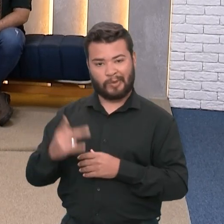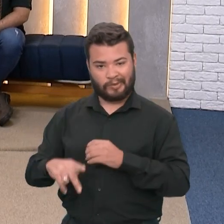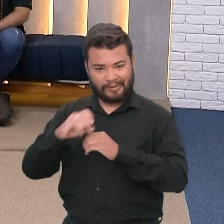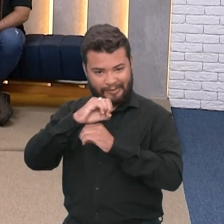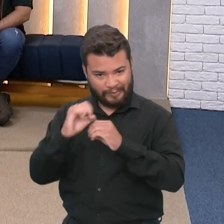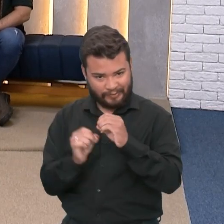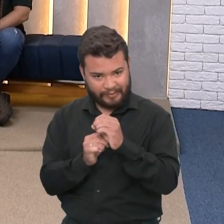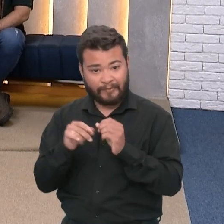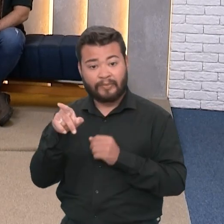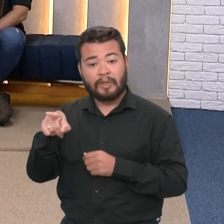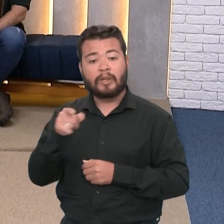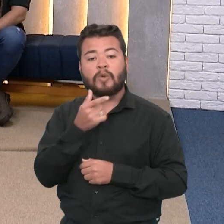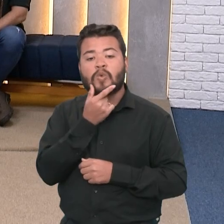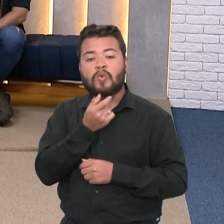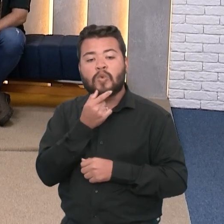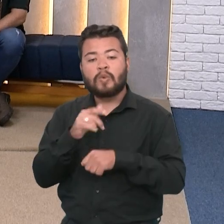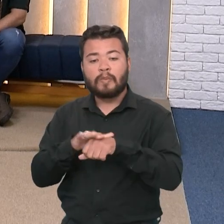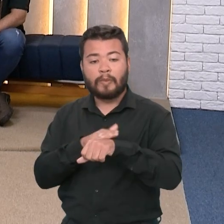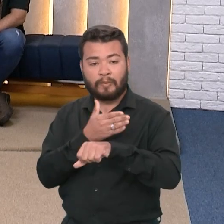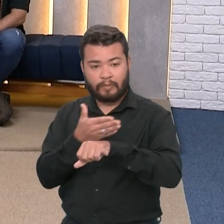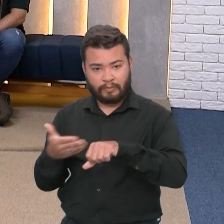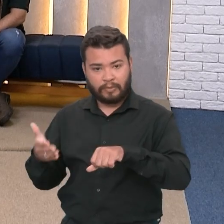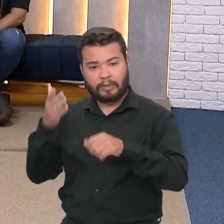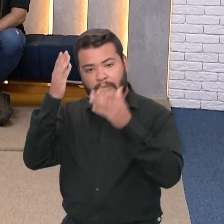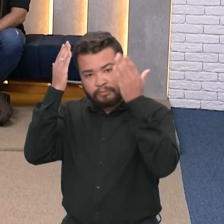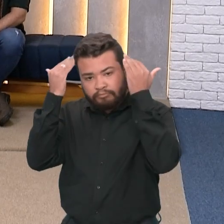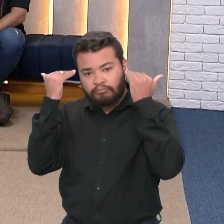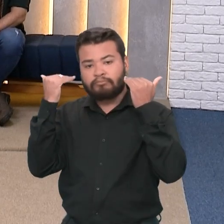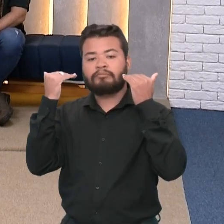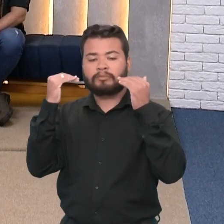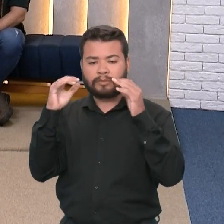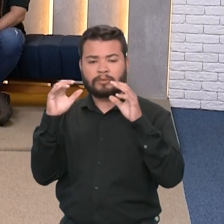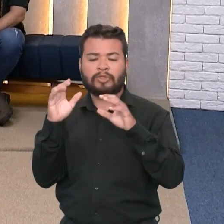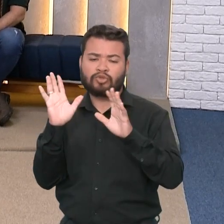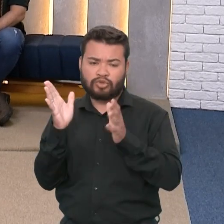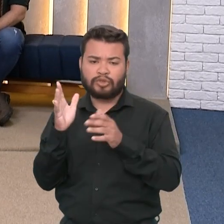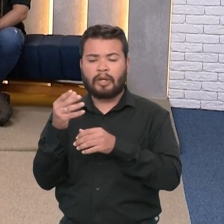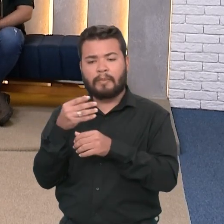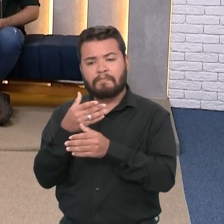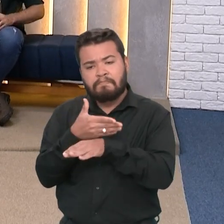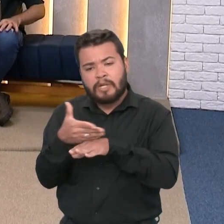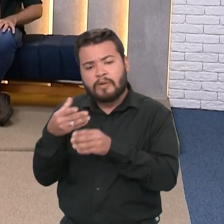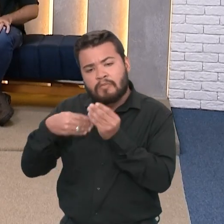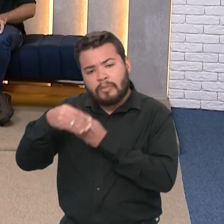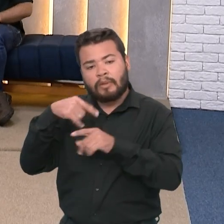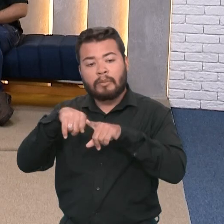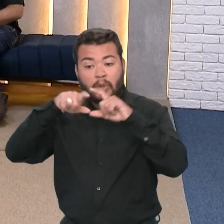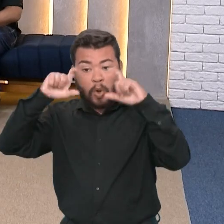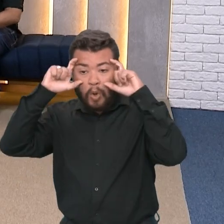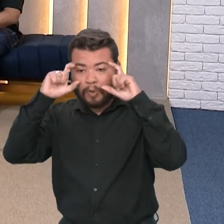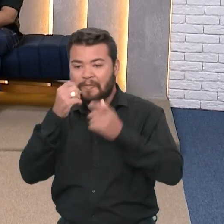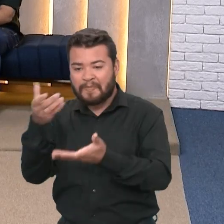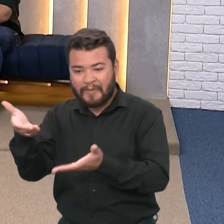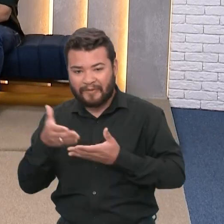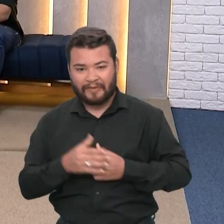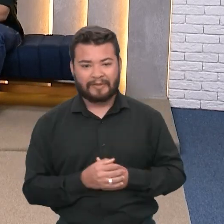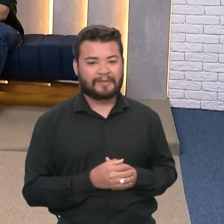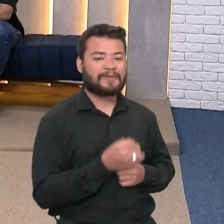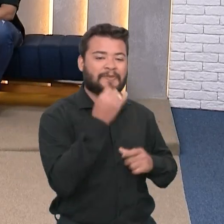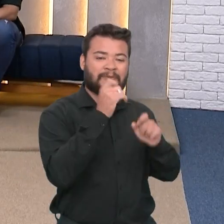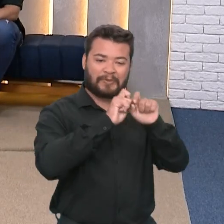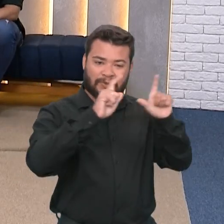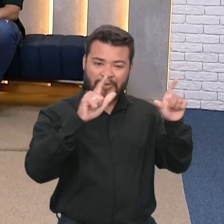UFG. Ele se descreve como um homem branco, com cabelos lisos, um pouco grisalhos e usa óculos. Seja muito bem-vindo, professor. Bom dia, Cássio. Bom